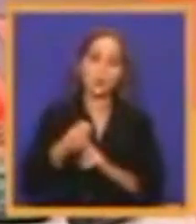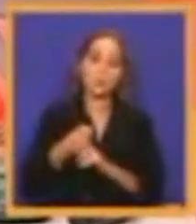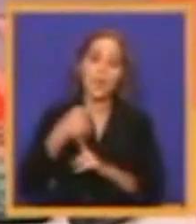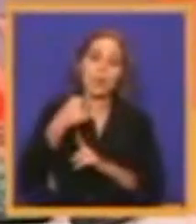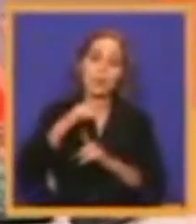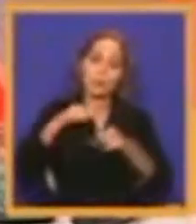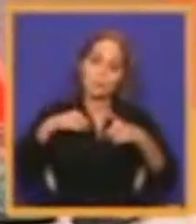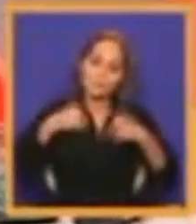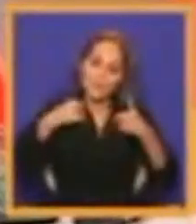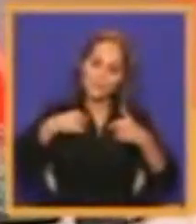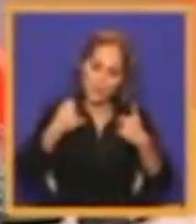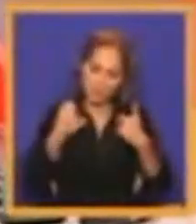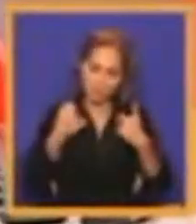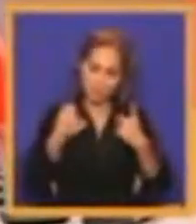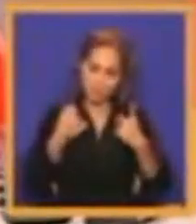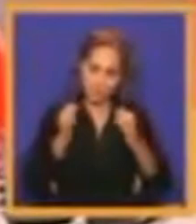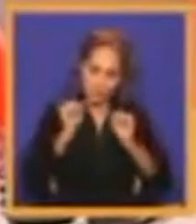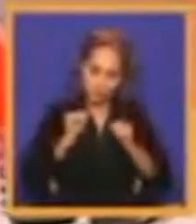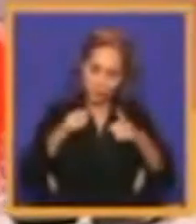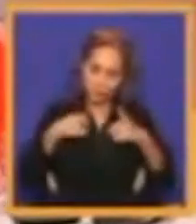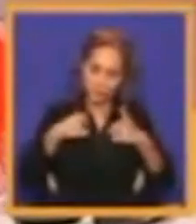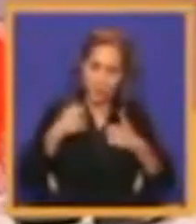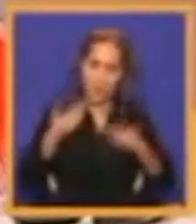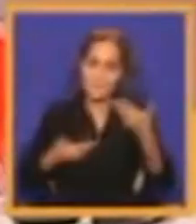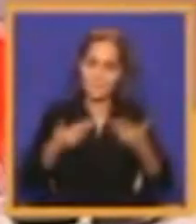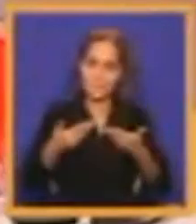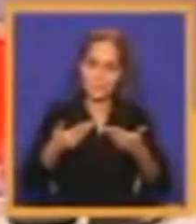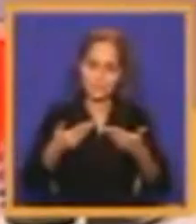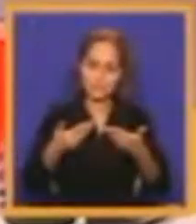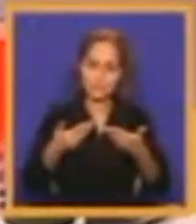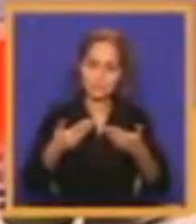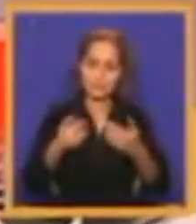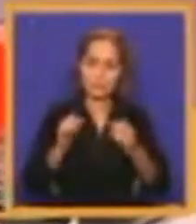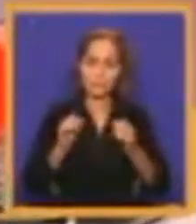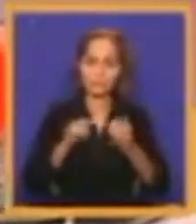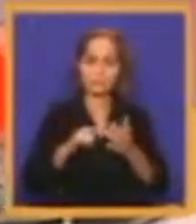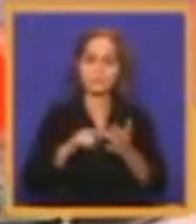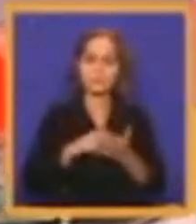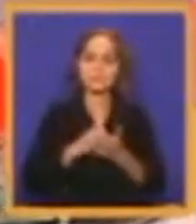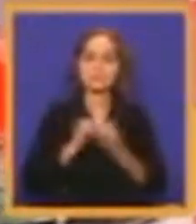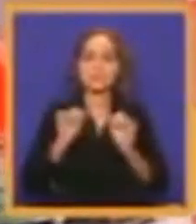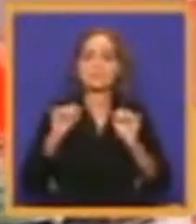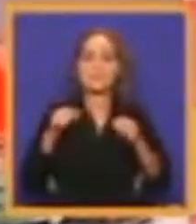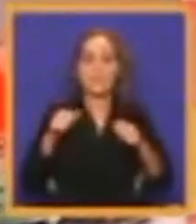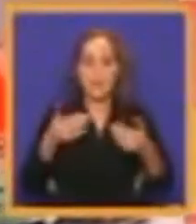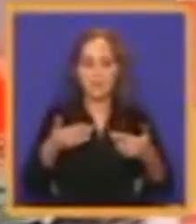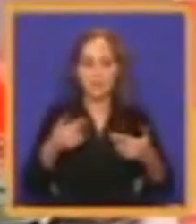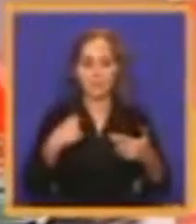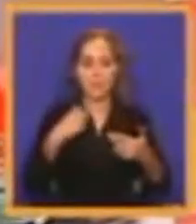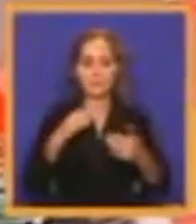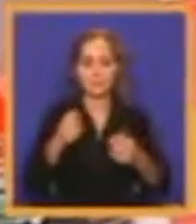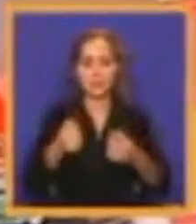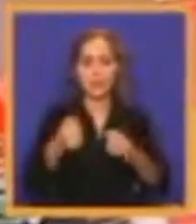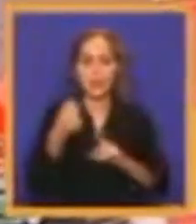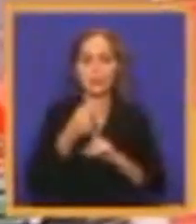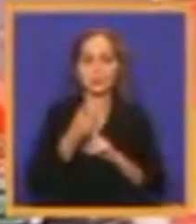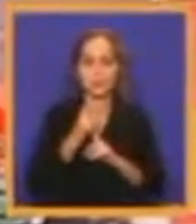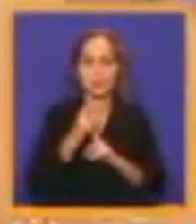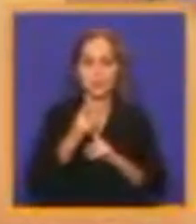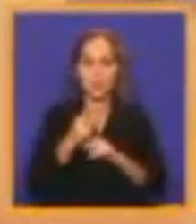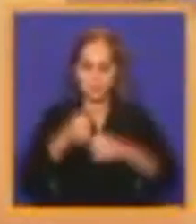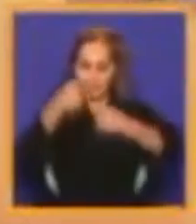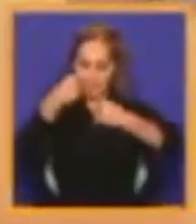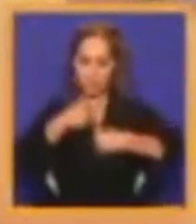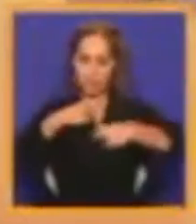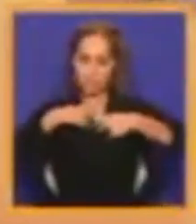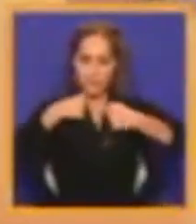natureza típica, ou seja, os balanças são ser cordatos. O que é que os balanças têm que lutar? Pela sua afirmação